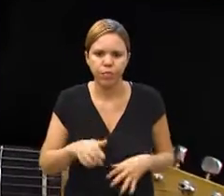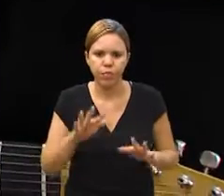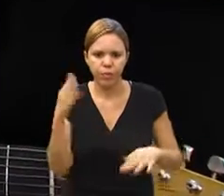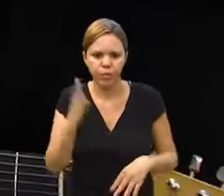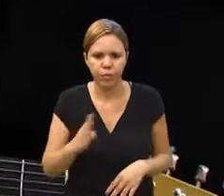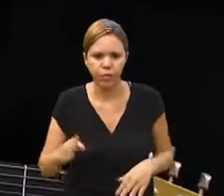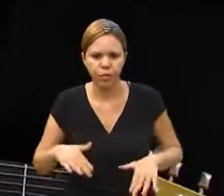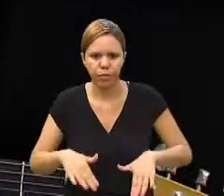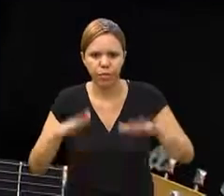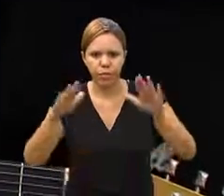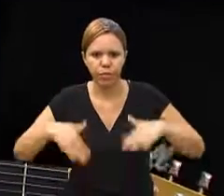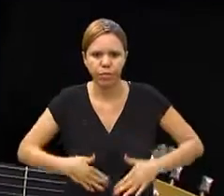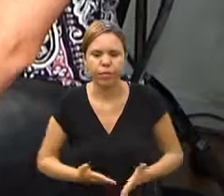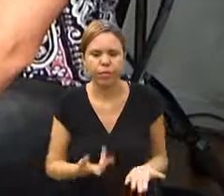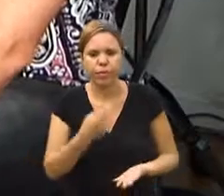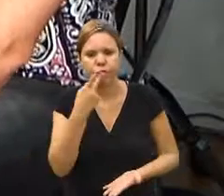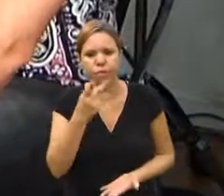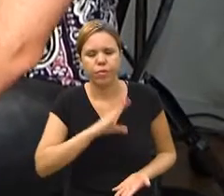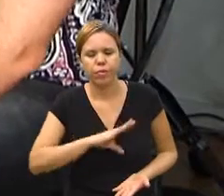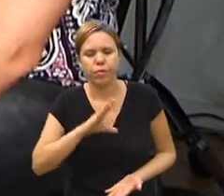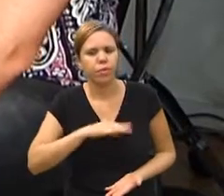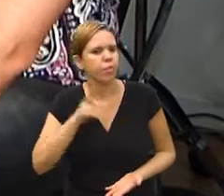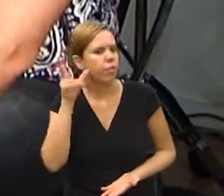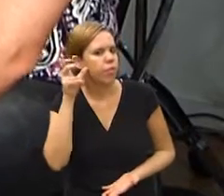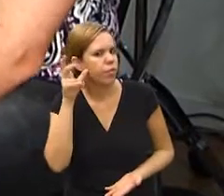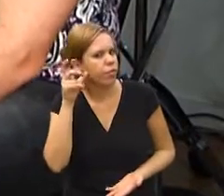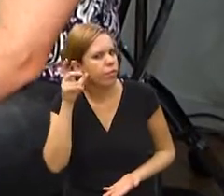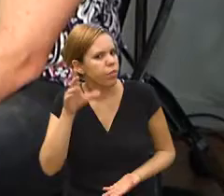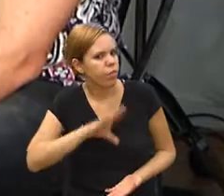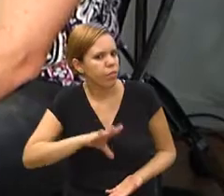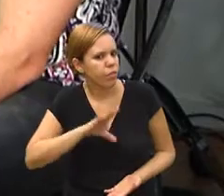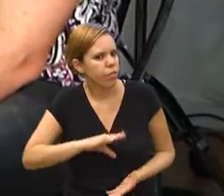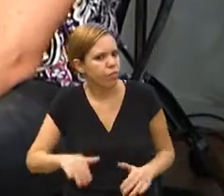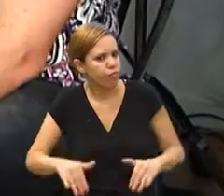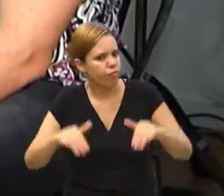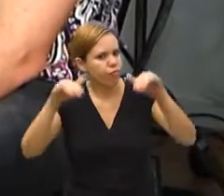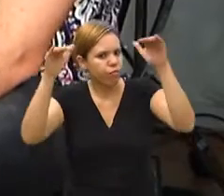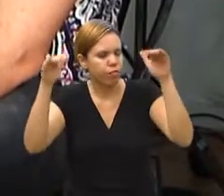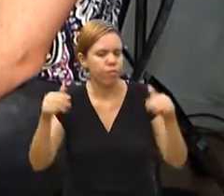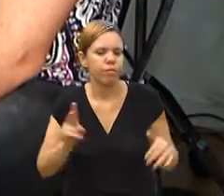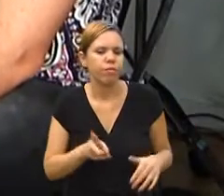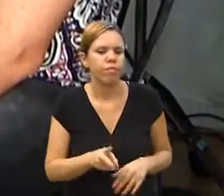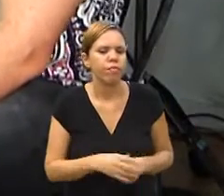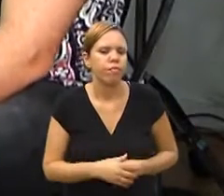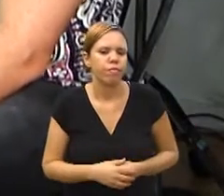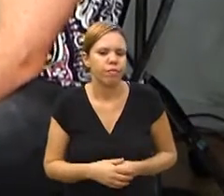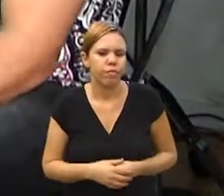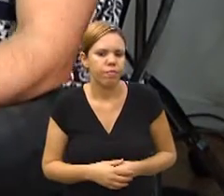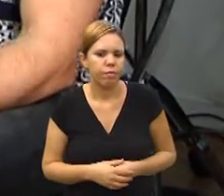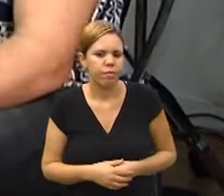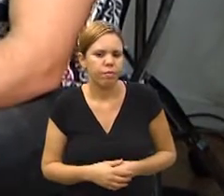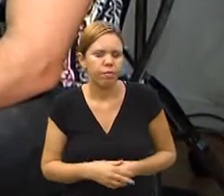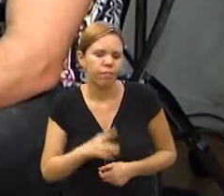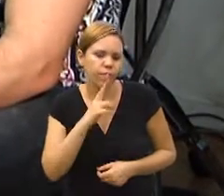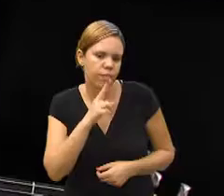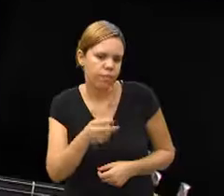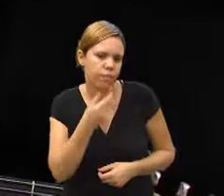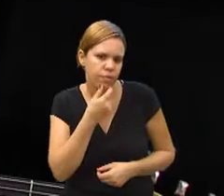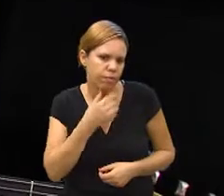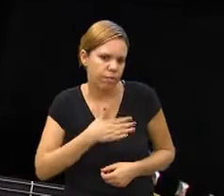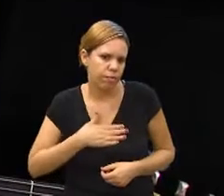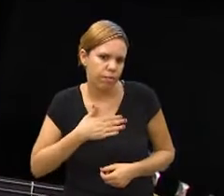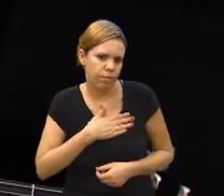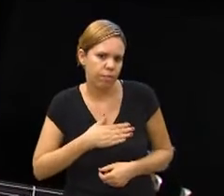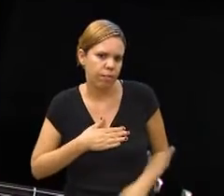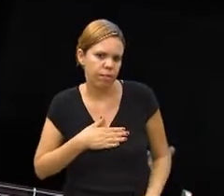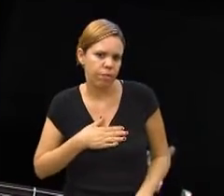eu nasci aqui e eu falei português. Eu ouvi português a vida inteira. Eu pelo menos ouvia, porque eu gostava de responder em inglês. Porque você